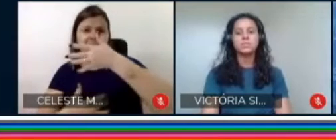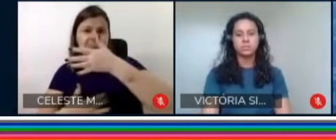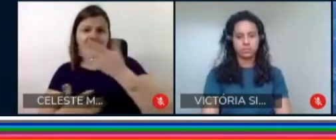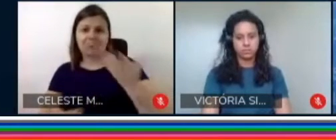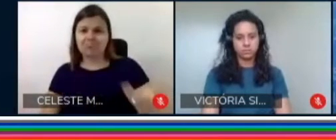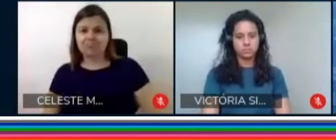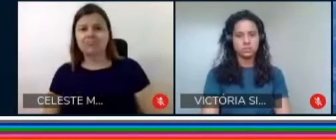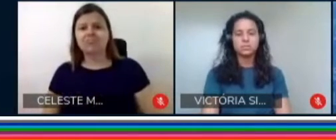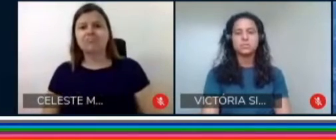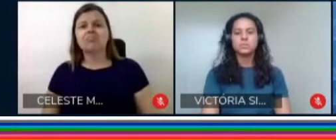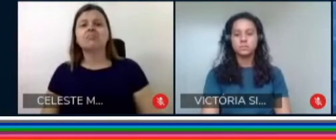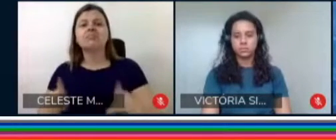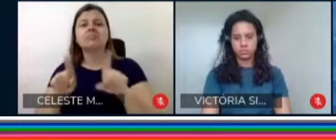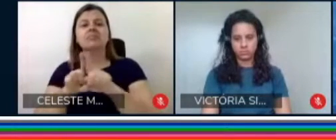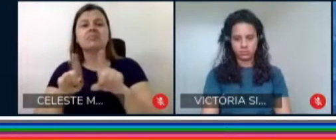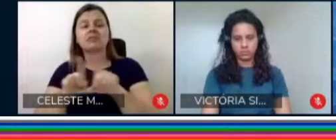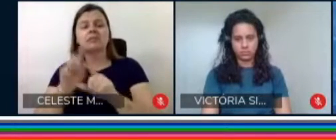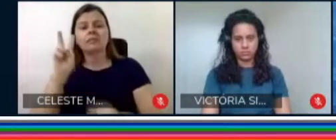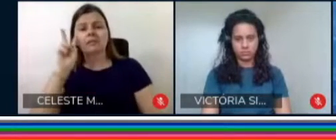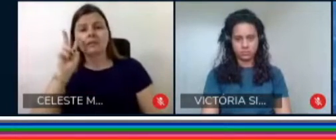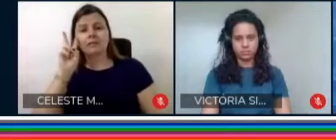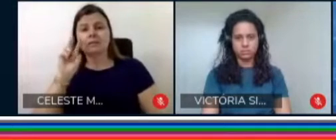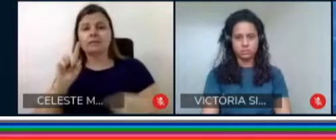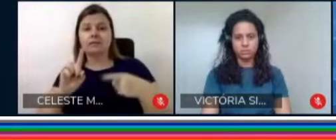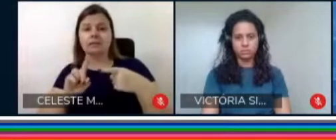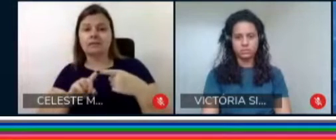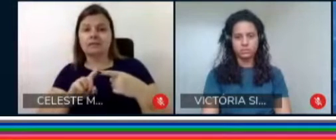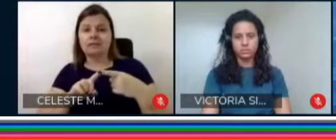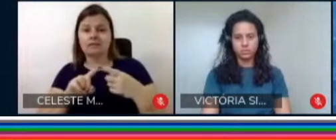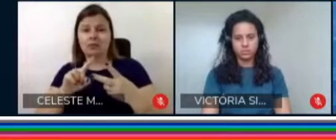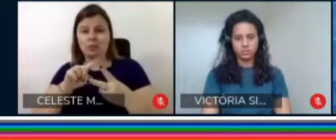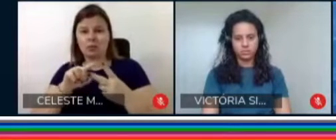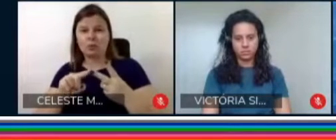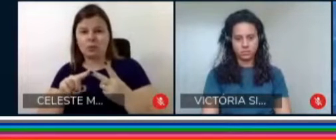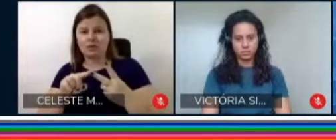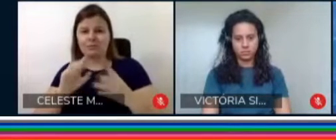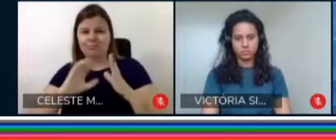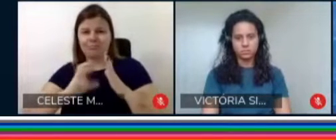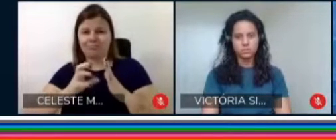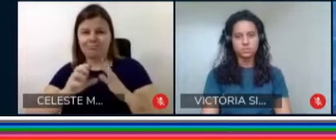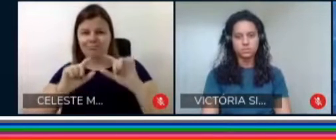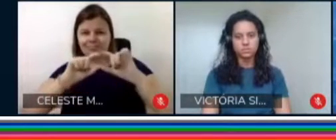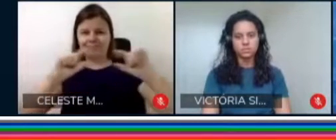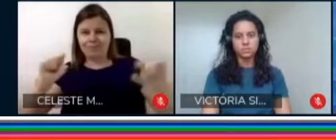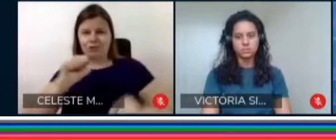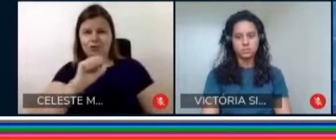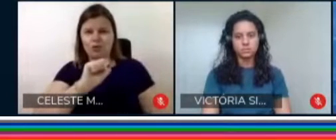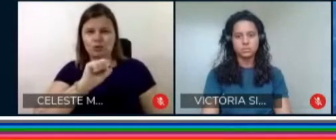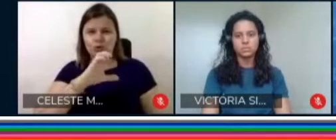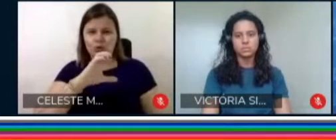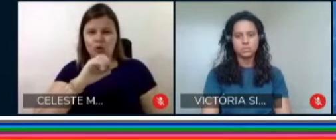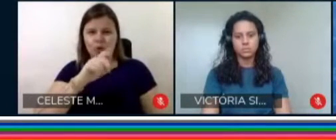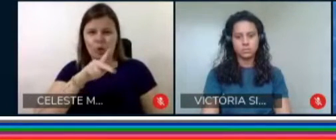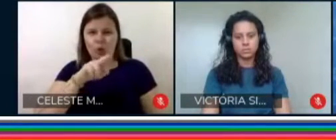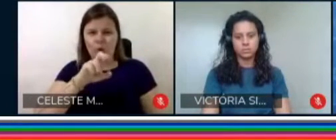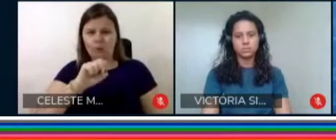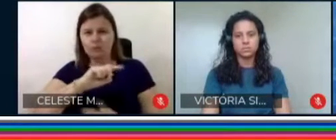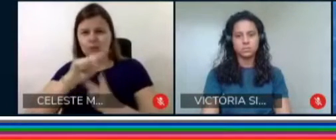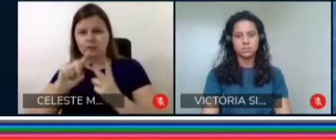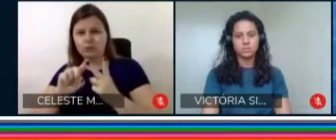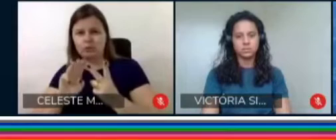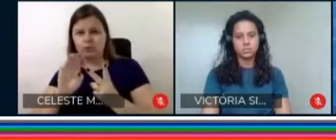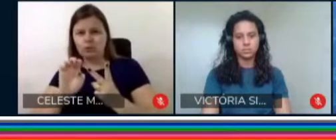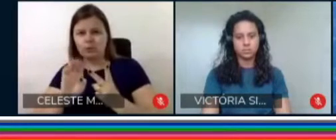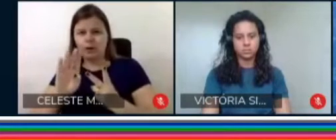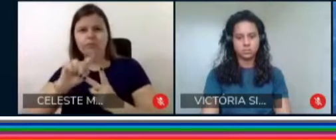Aqui, lembrando que tanto a Scopus quanto a Web of Science estão acessíveis pelo portal de periódicos da